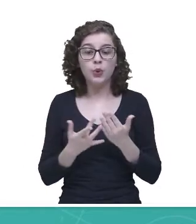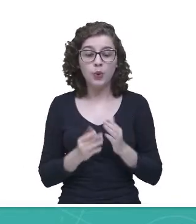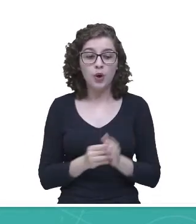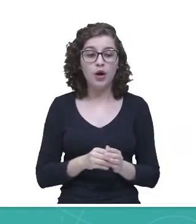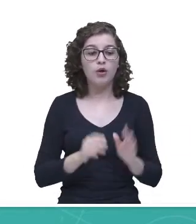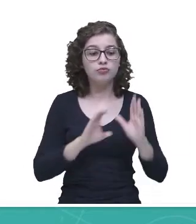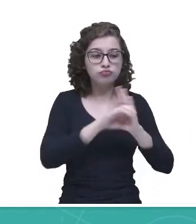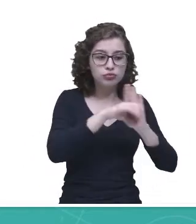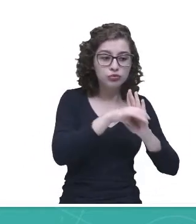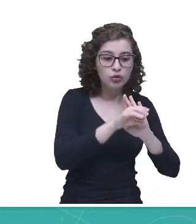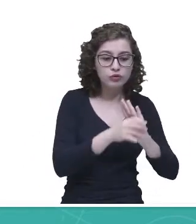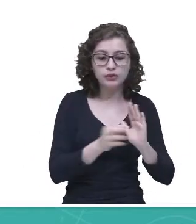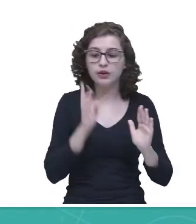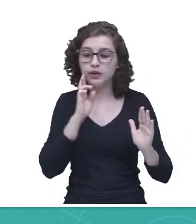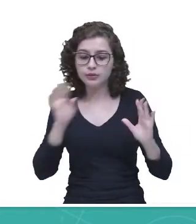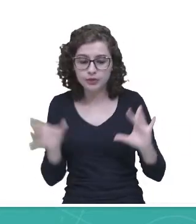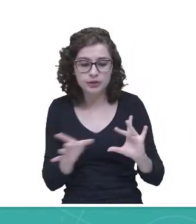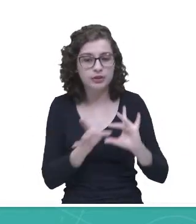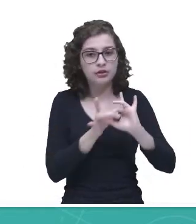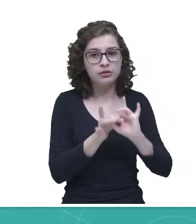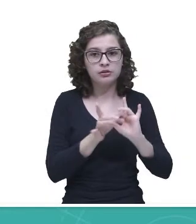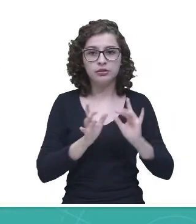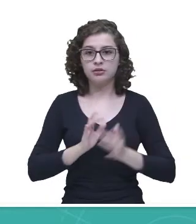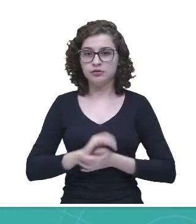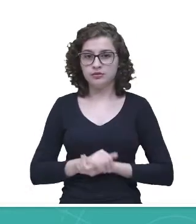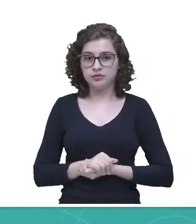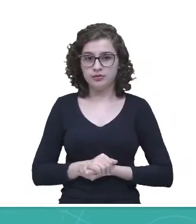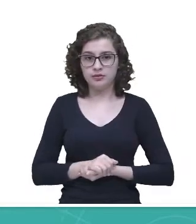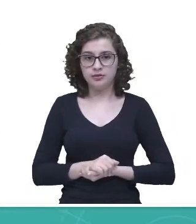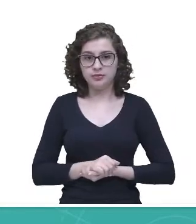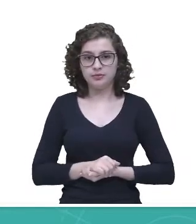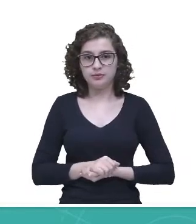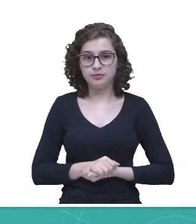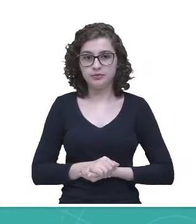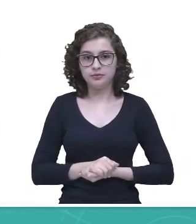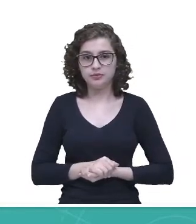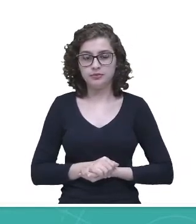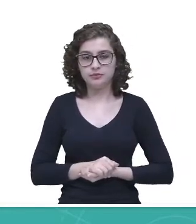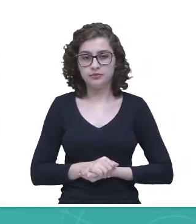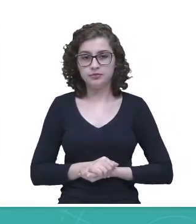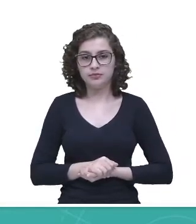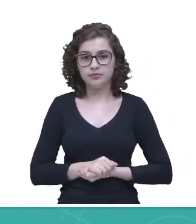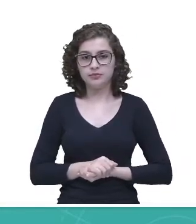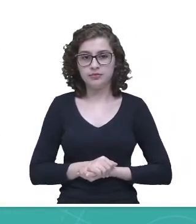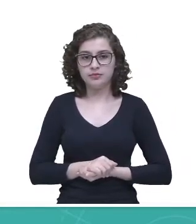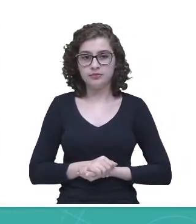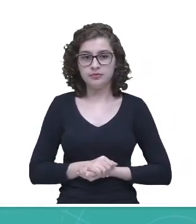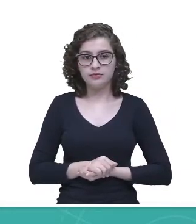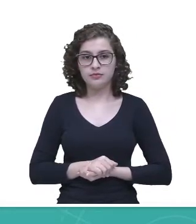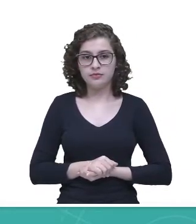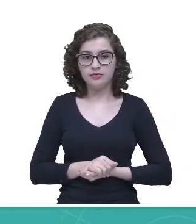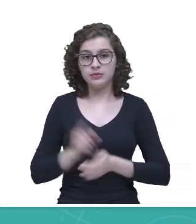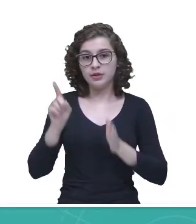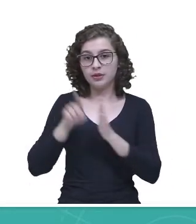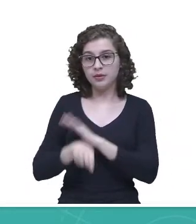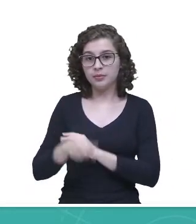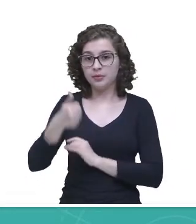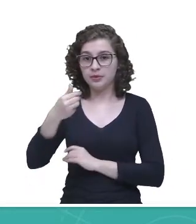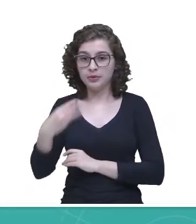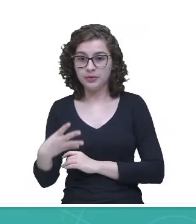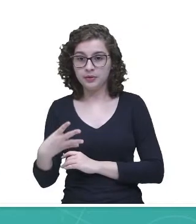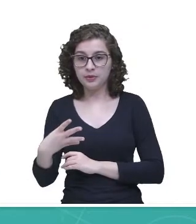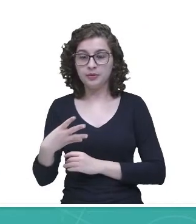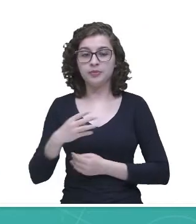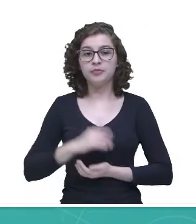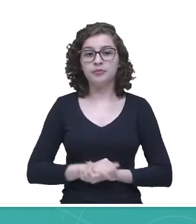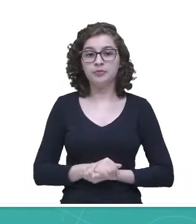metropolização. Letra C, rede hierárquica. Ou letra D, conurbação. E a questão de número 14, pedi aí para